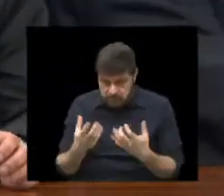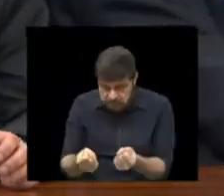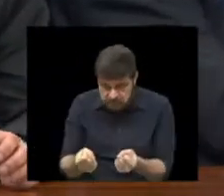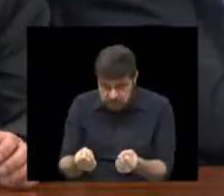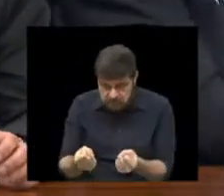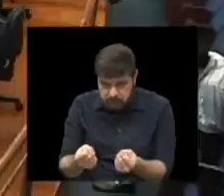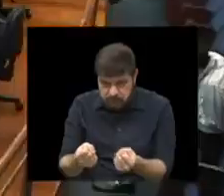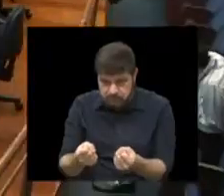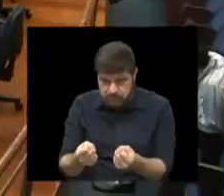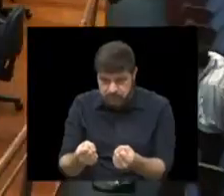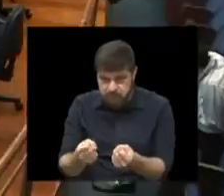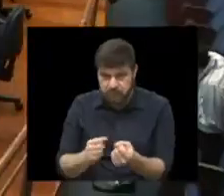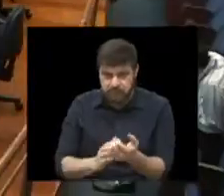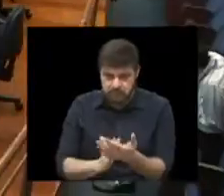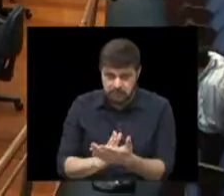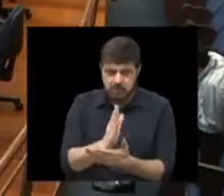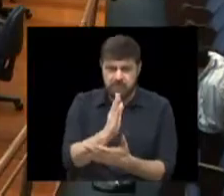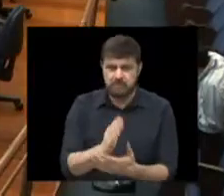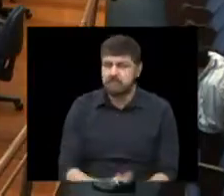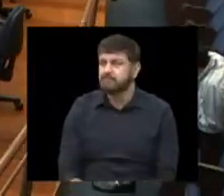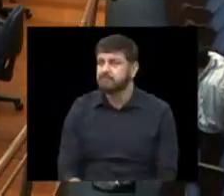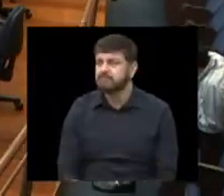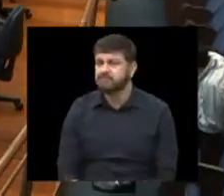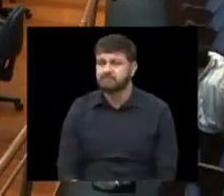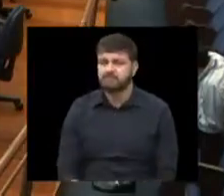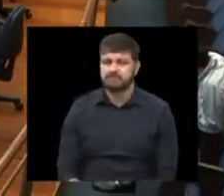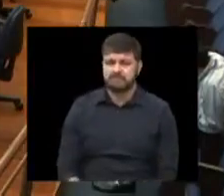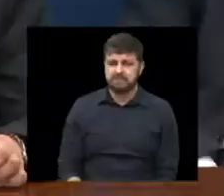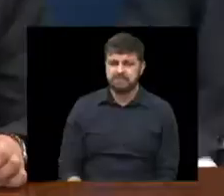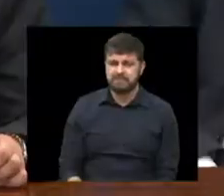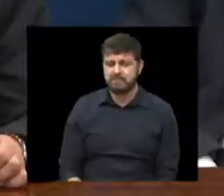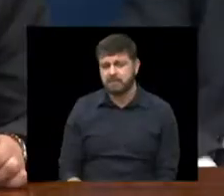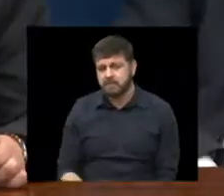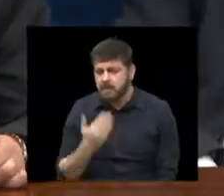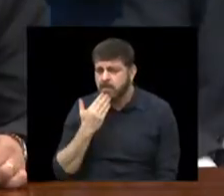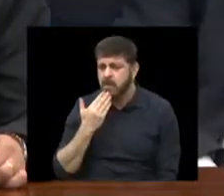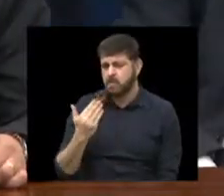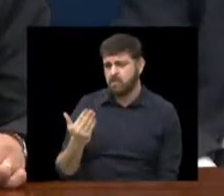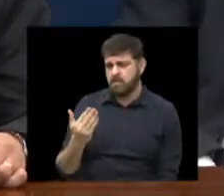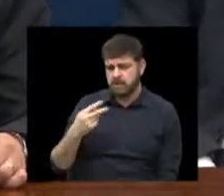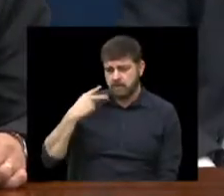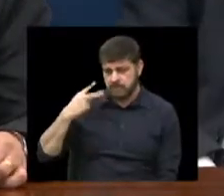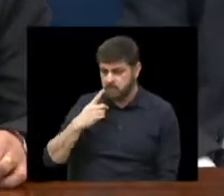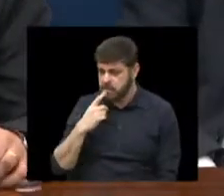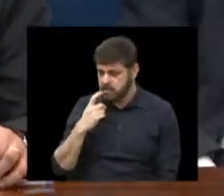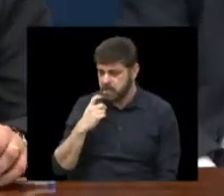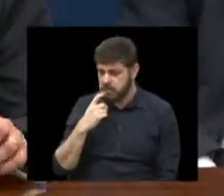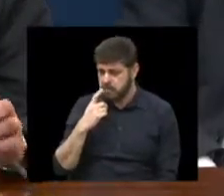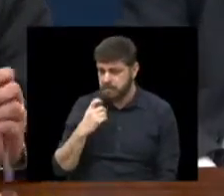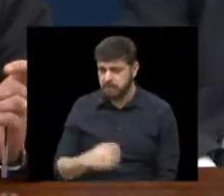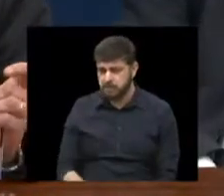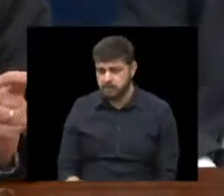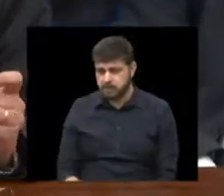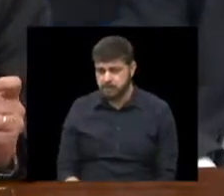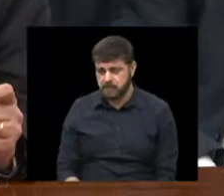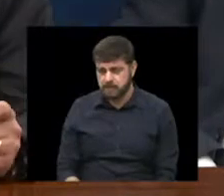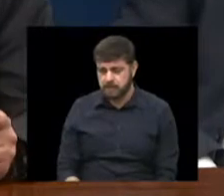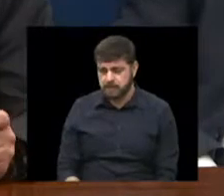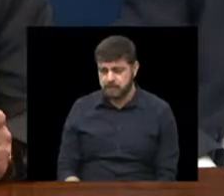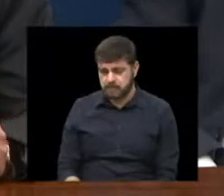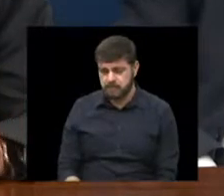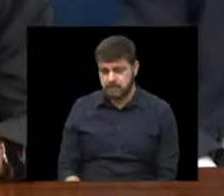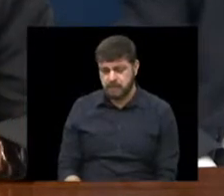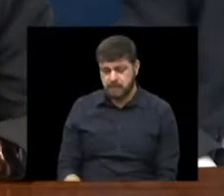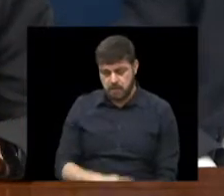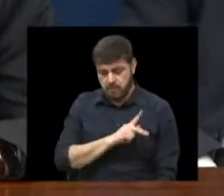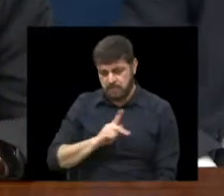como estão. Aprovado. Eu solicito o vereador Gilberto Vermelho, vice-presidente,